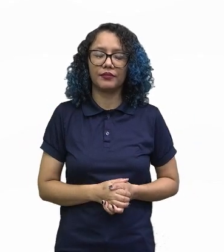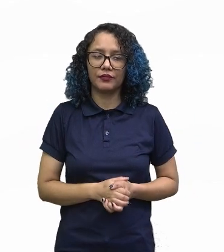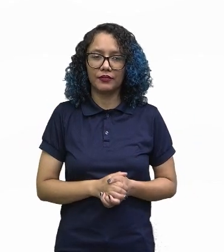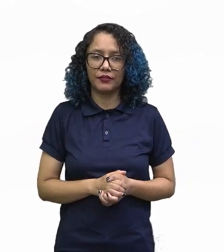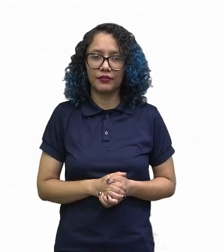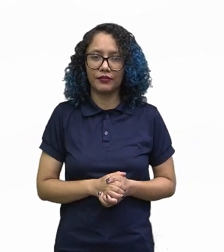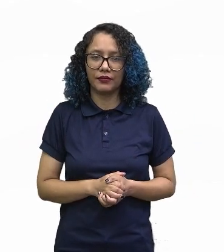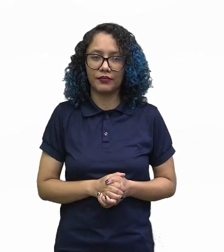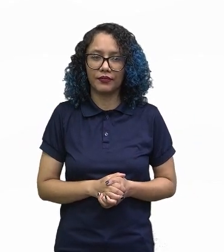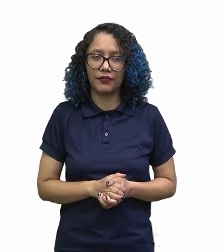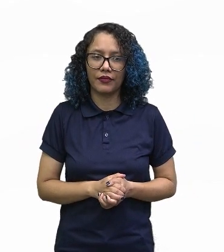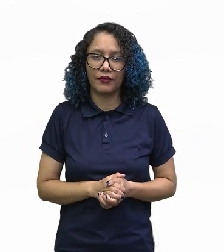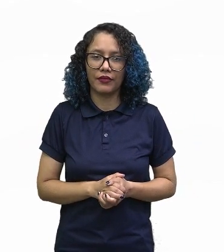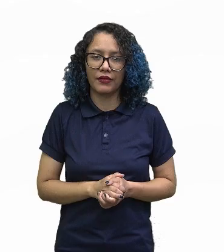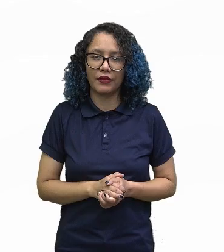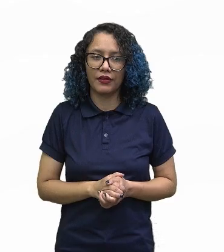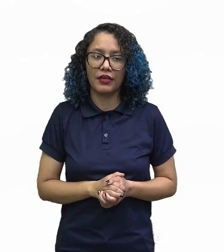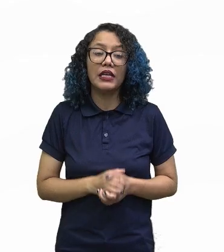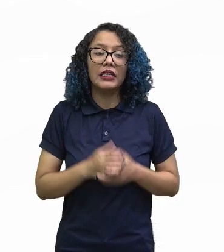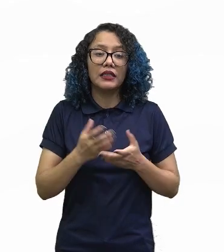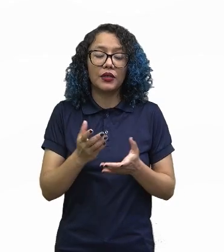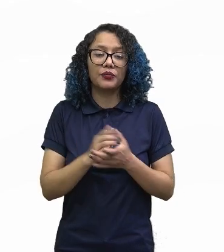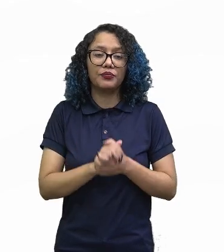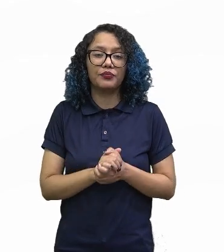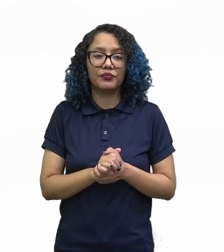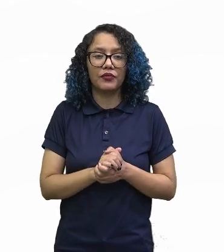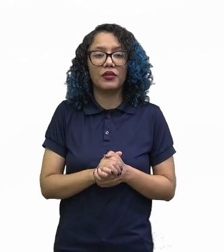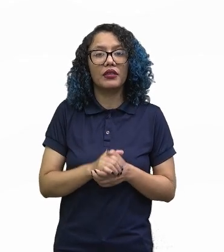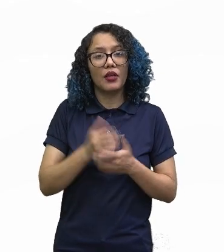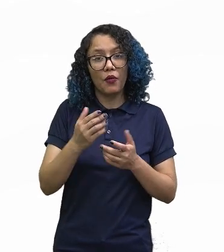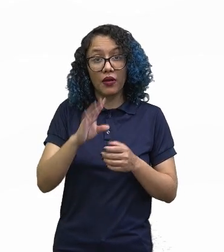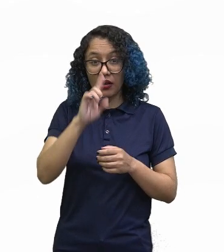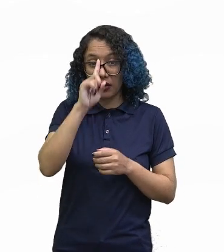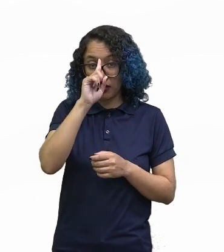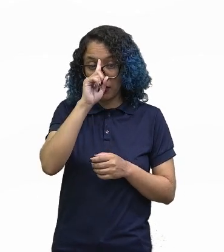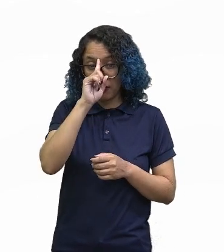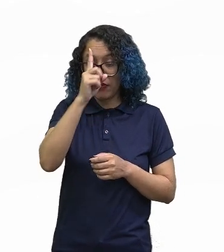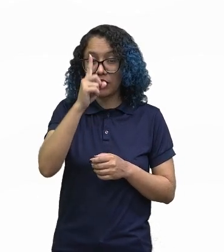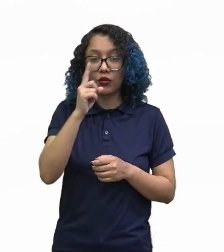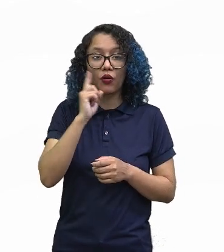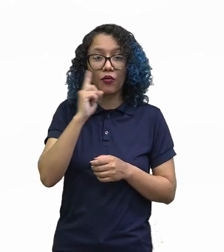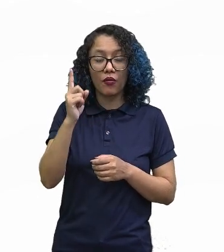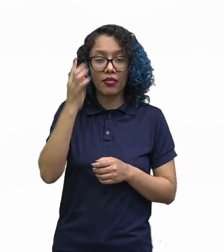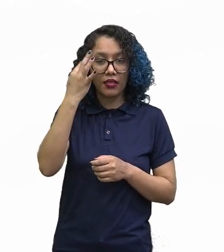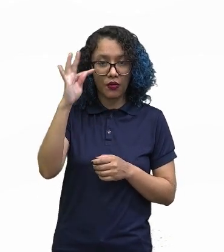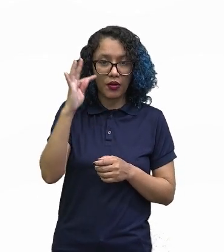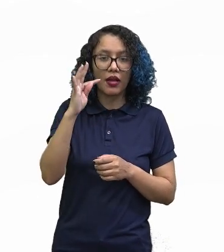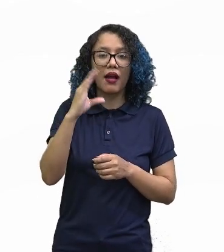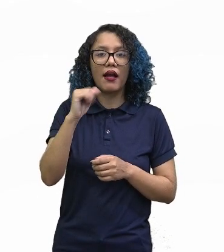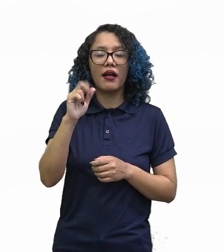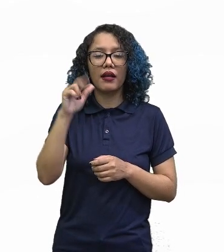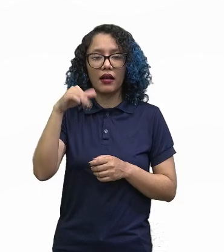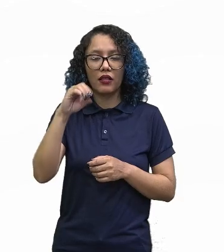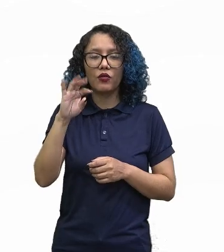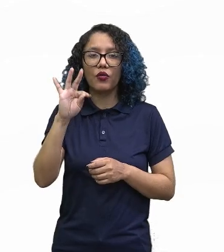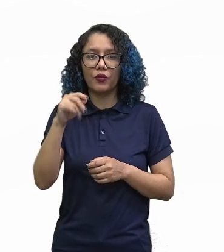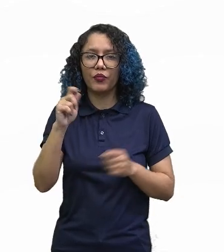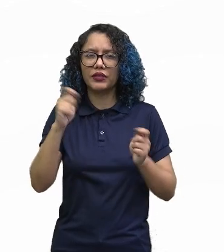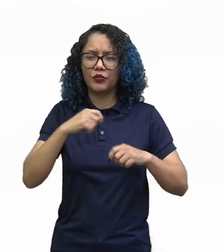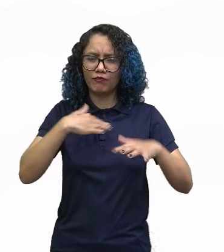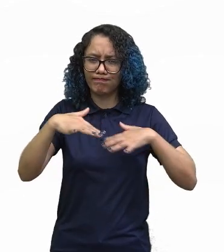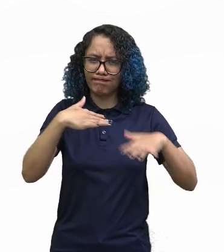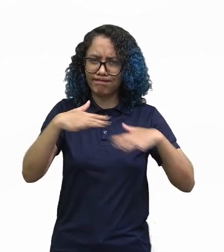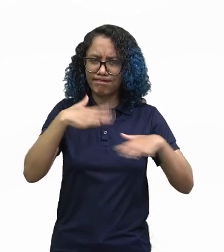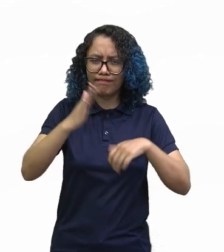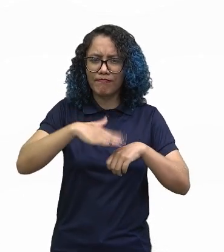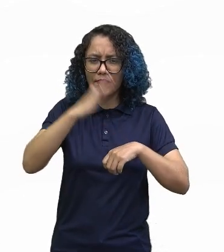O ciclo de Carnot, então, foi instituído para que uma máquina térmica tivesse o melhor rendimento possível. E aí está, então, o ciclo